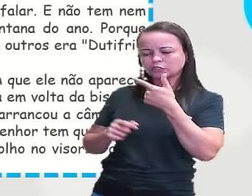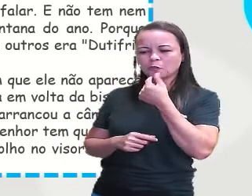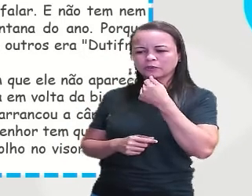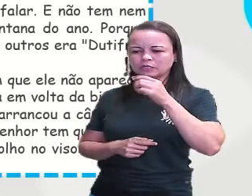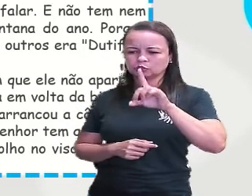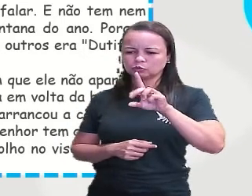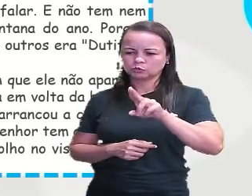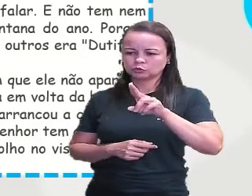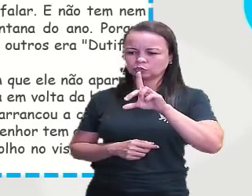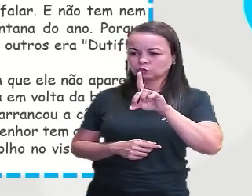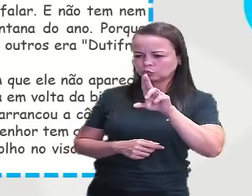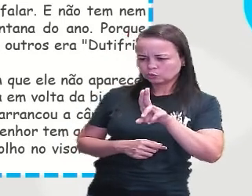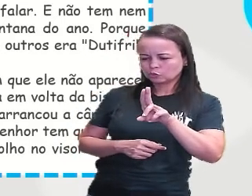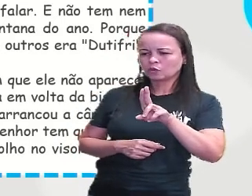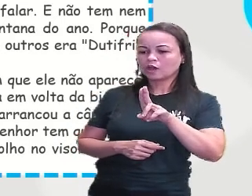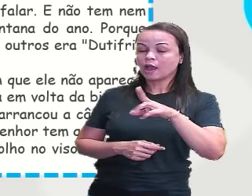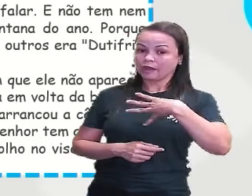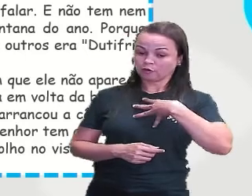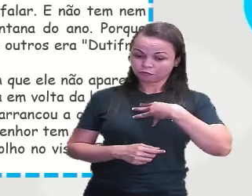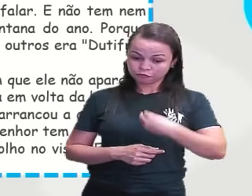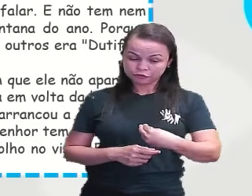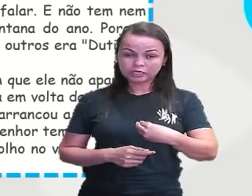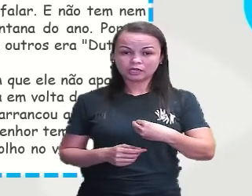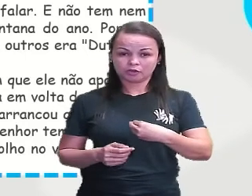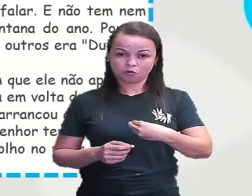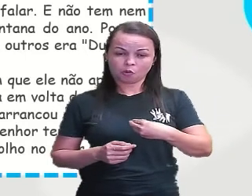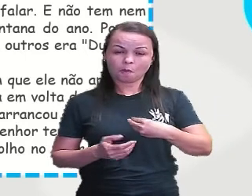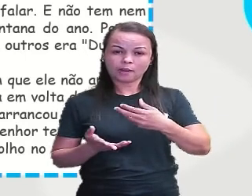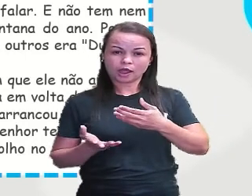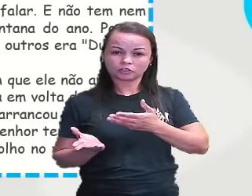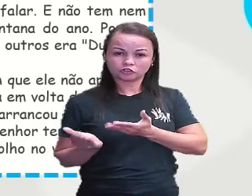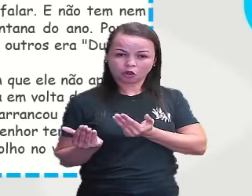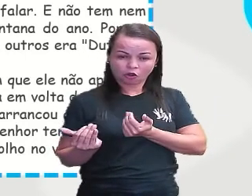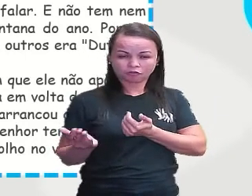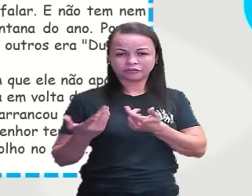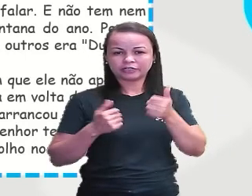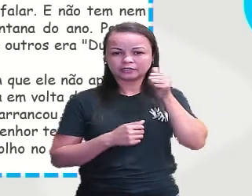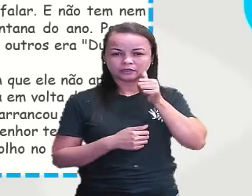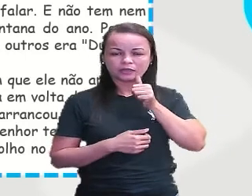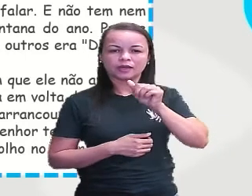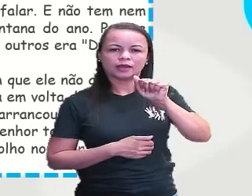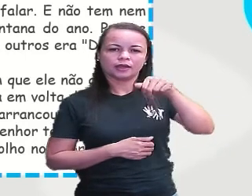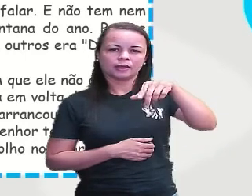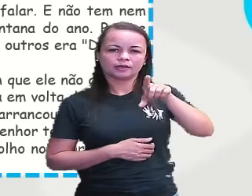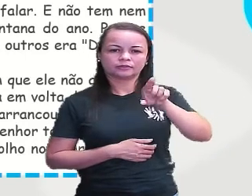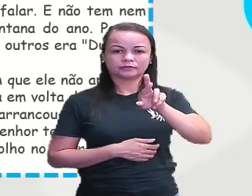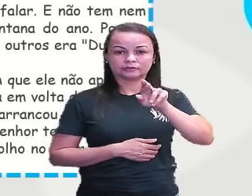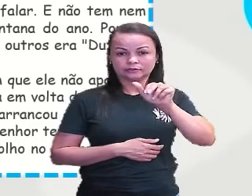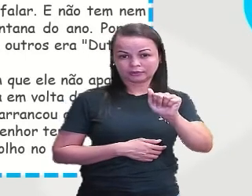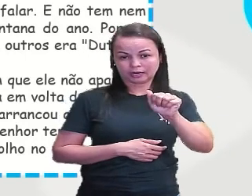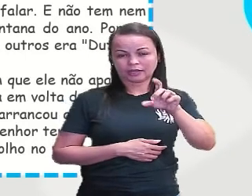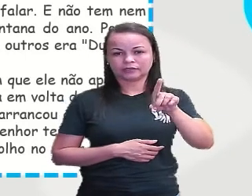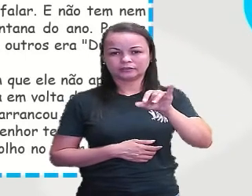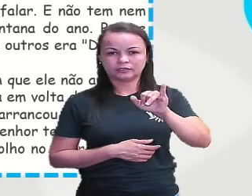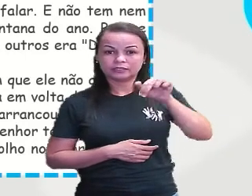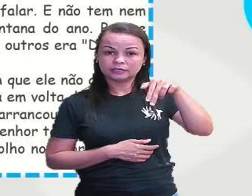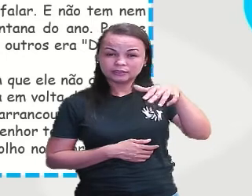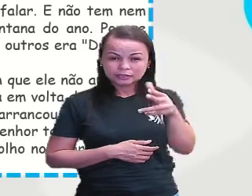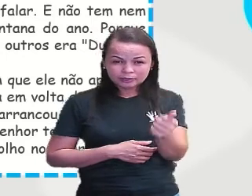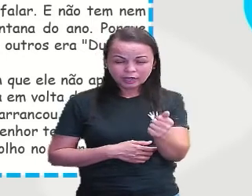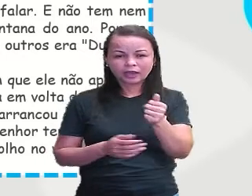Dudu era o filho mais novo de Andradina, uma das noras, casada com o Luiz